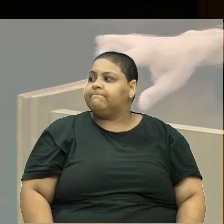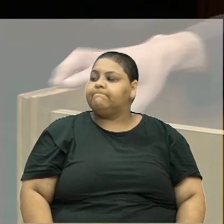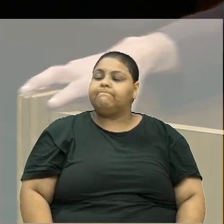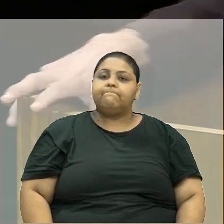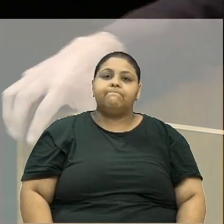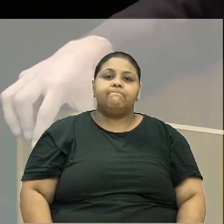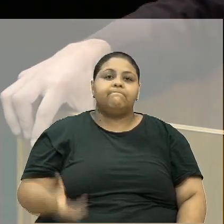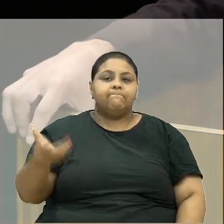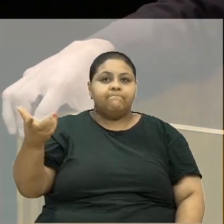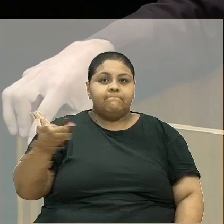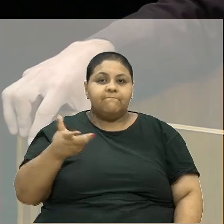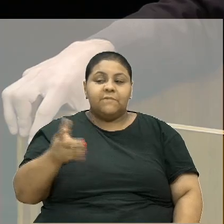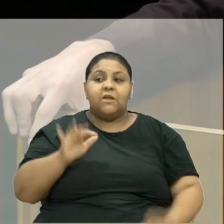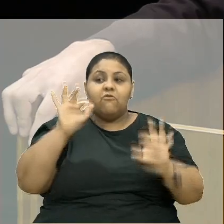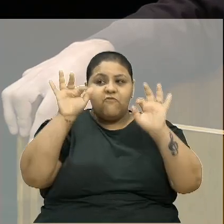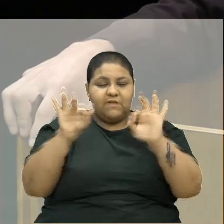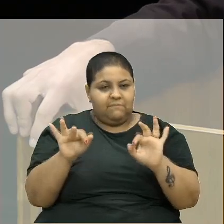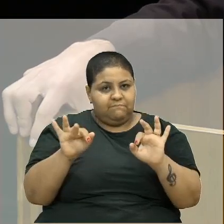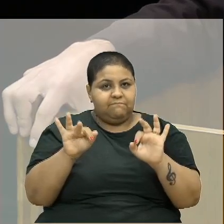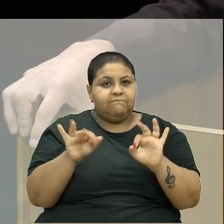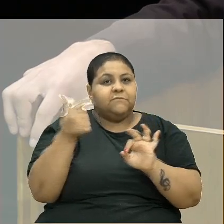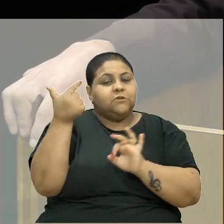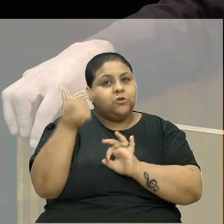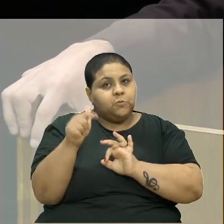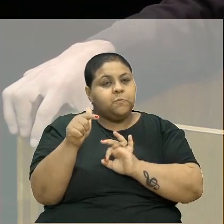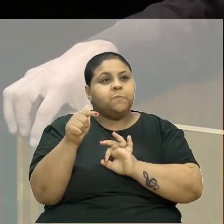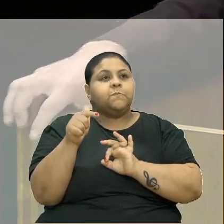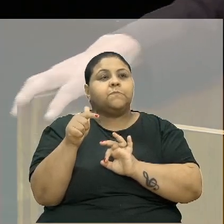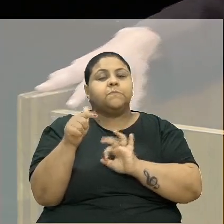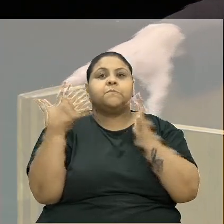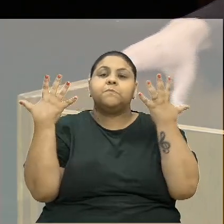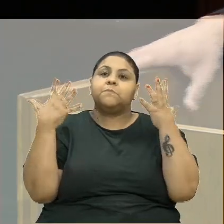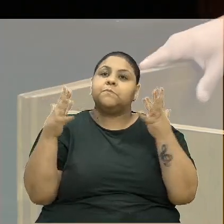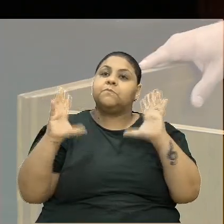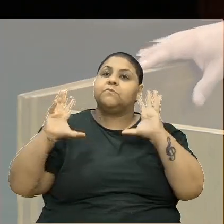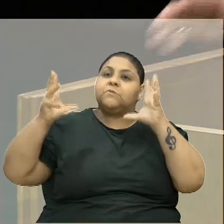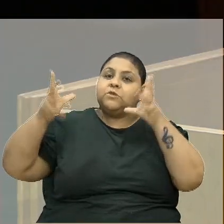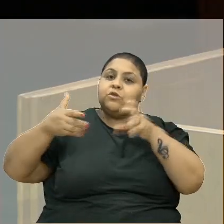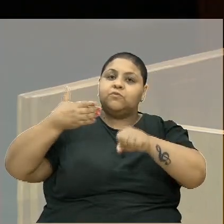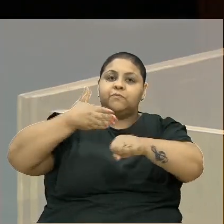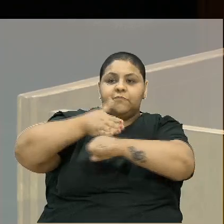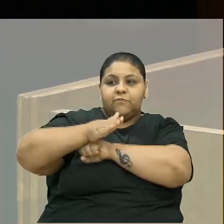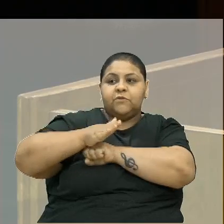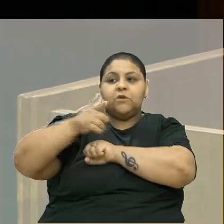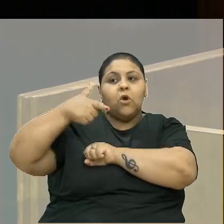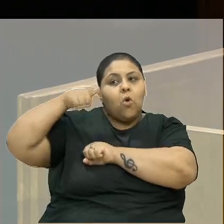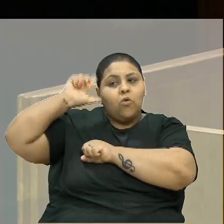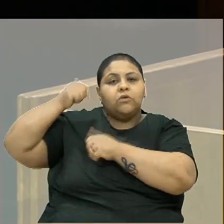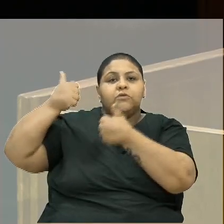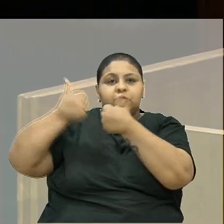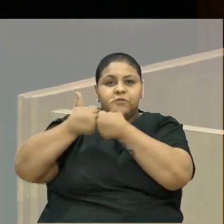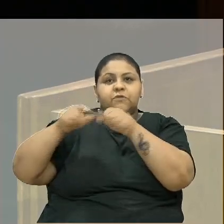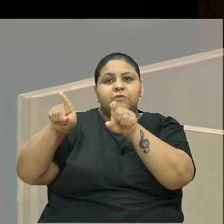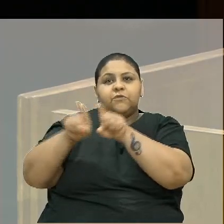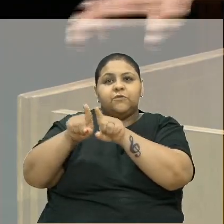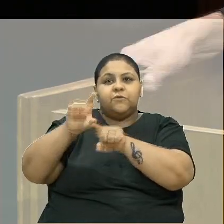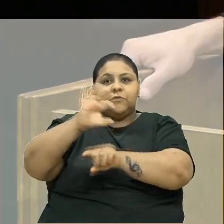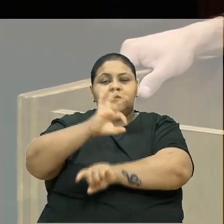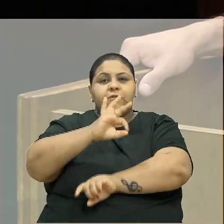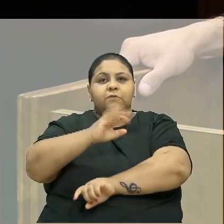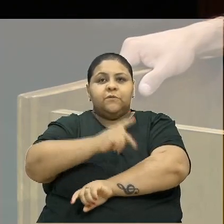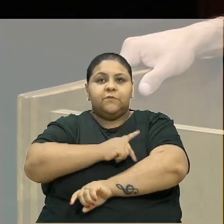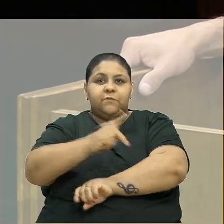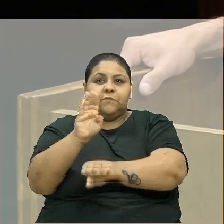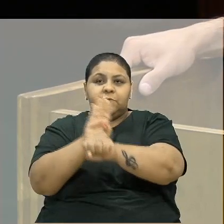E quero concluir a minha fala, mais uma vez, parabéns a todos os envolvidos que estavam ontem lá, também a presidente do bairro, a